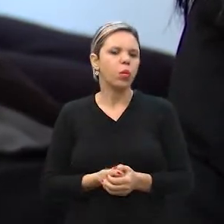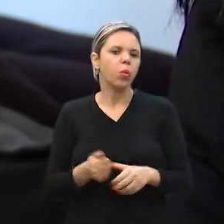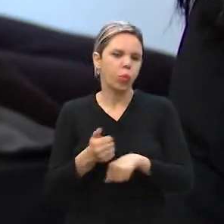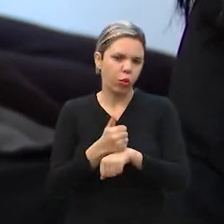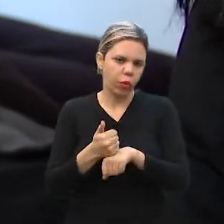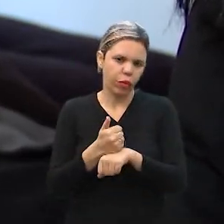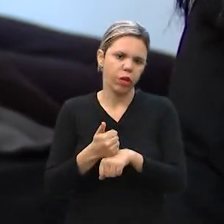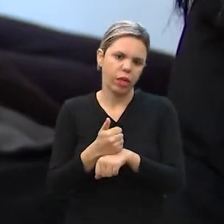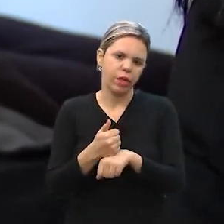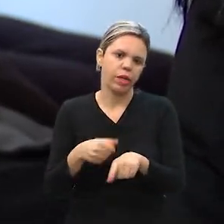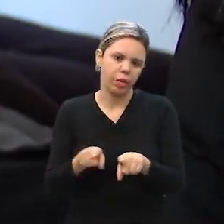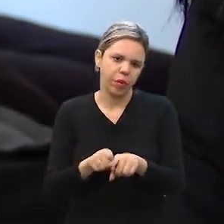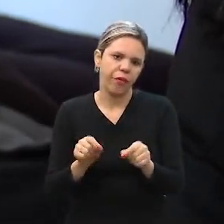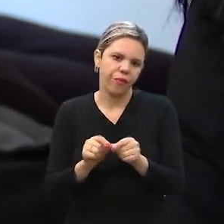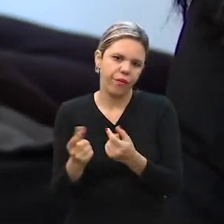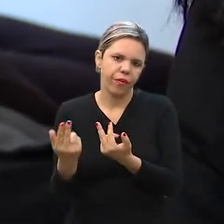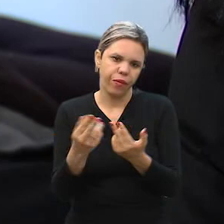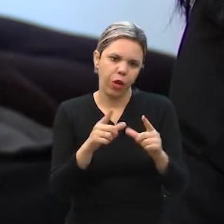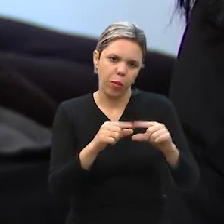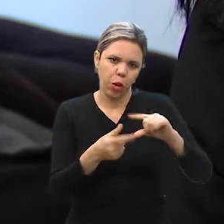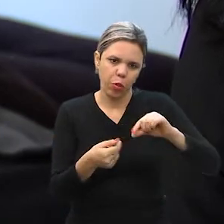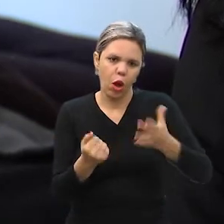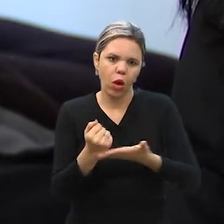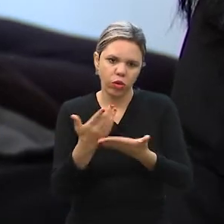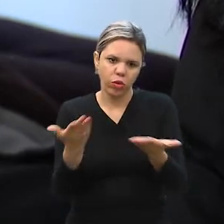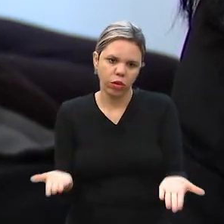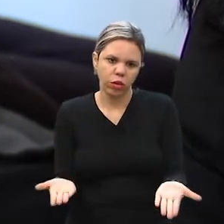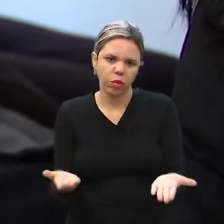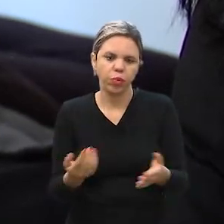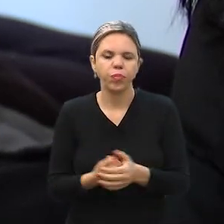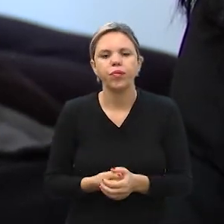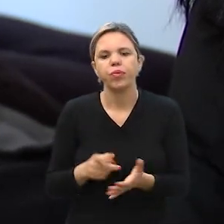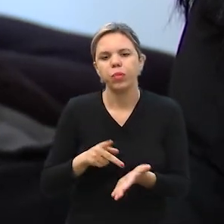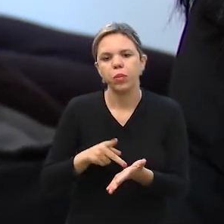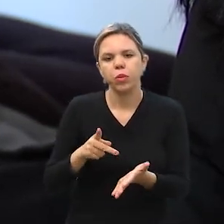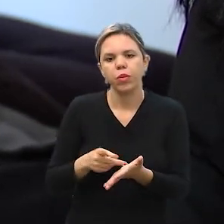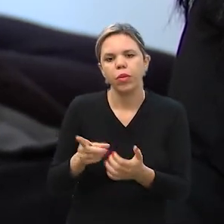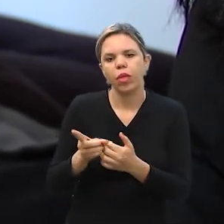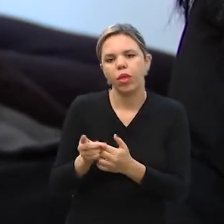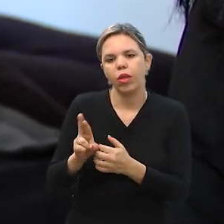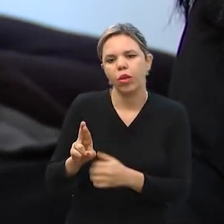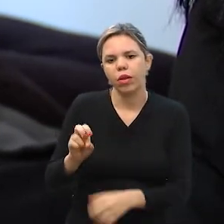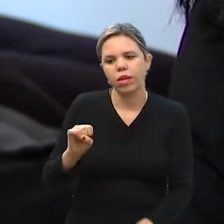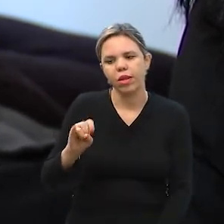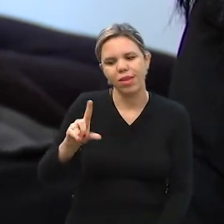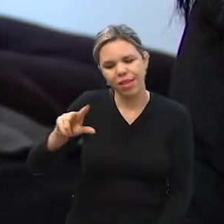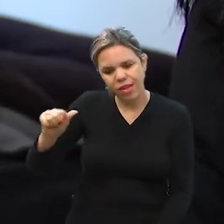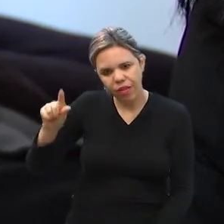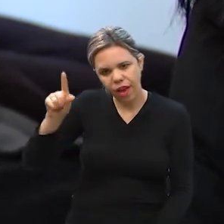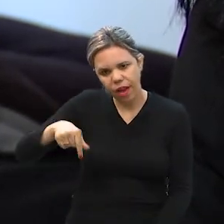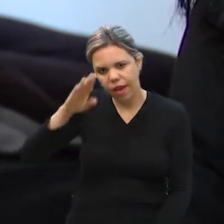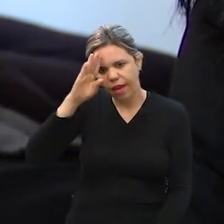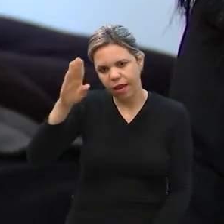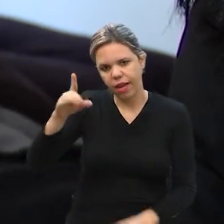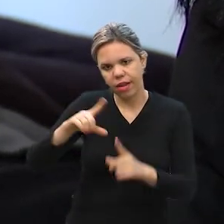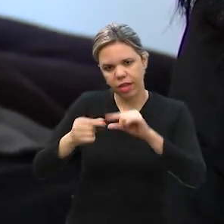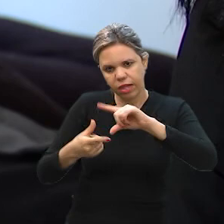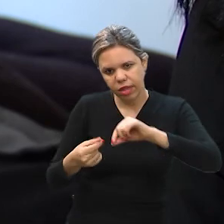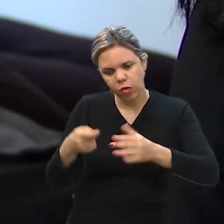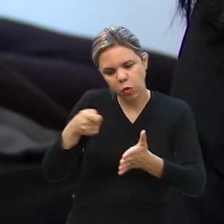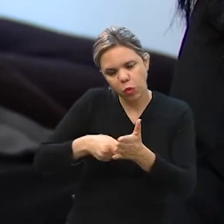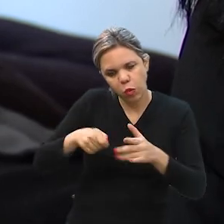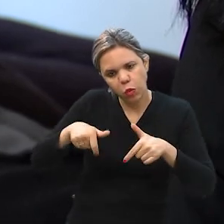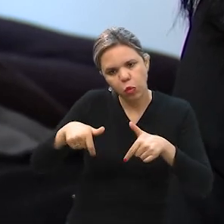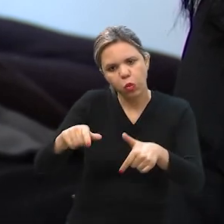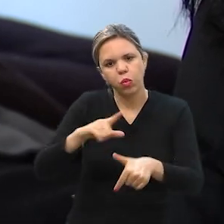profissionais que fazem o Boldrini ser o que é, mas na verdade o Dr. Silva é toda a essência do Boldrini, né? Você